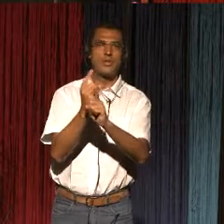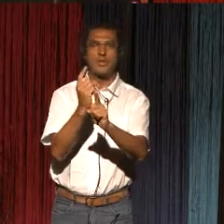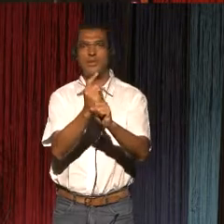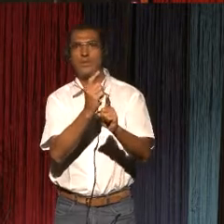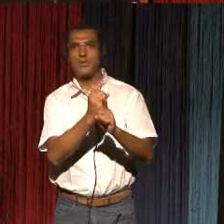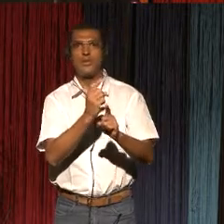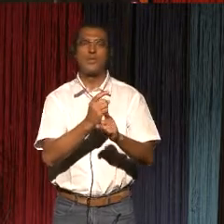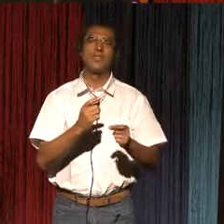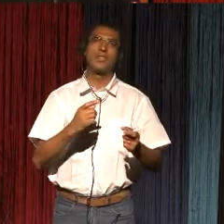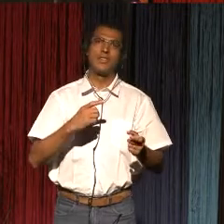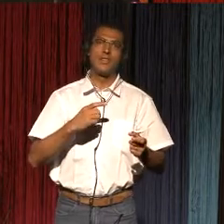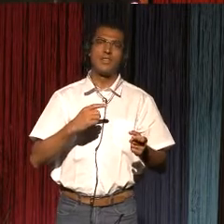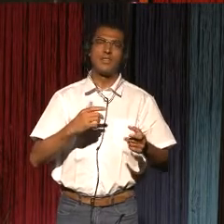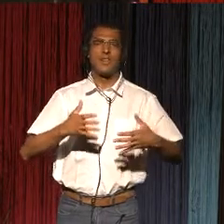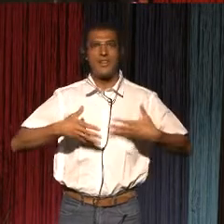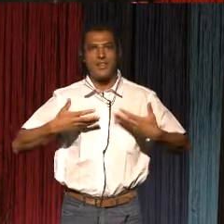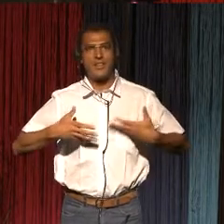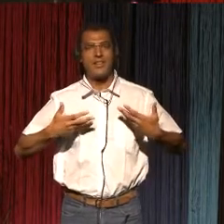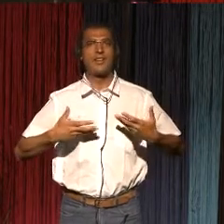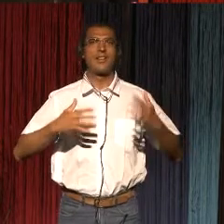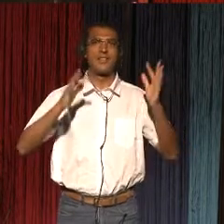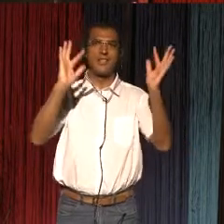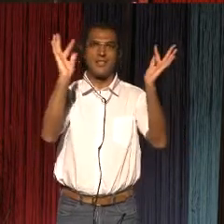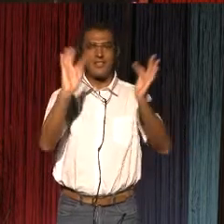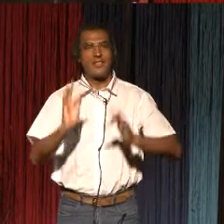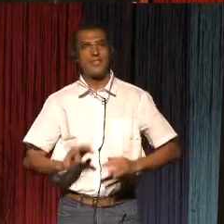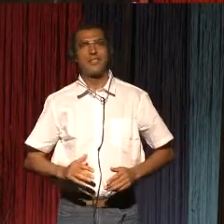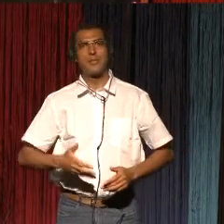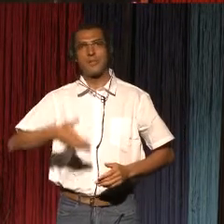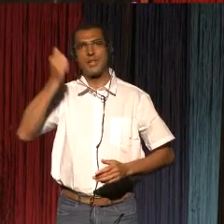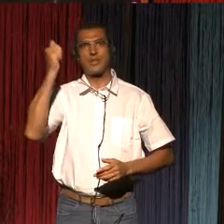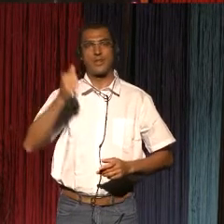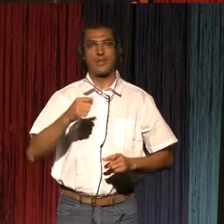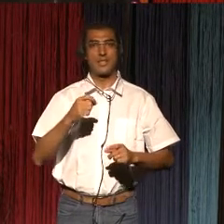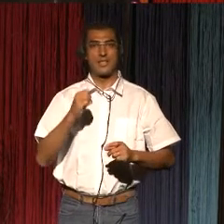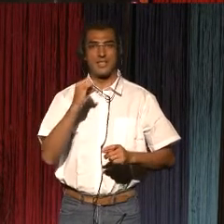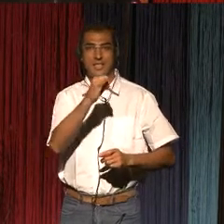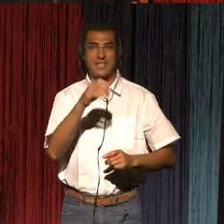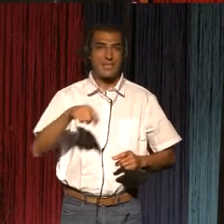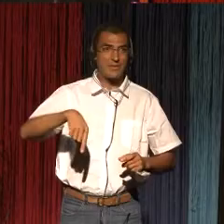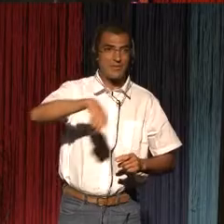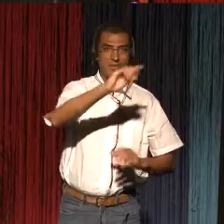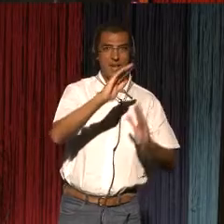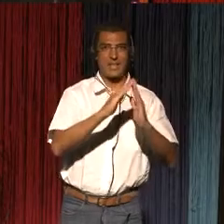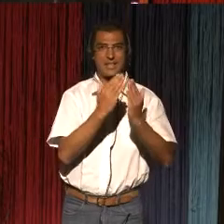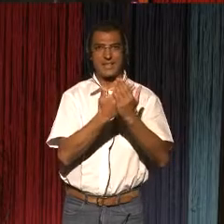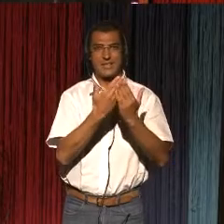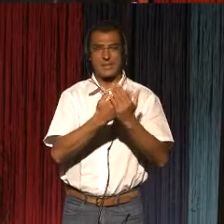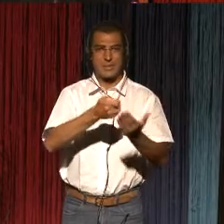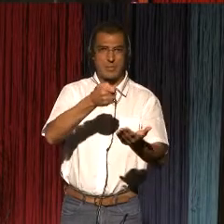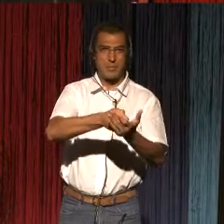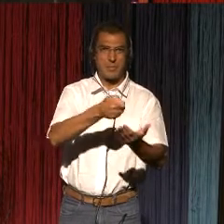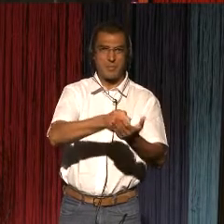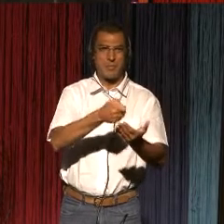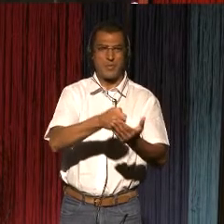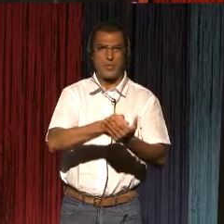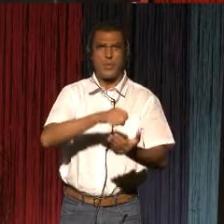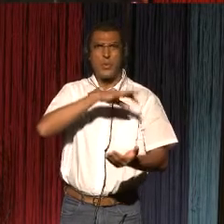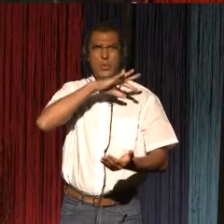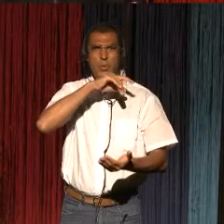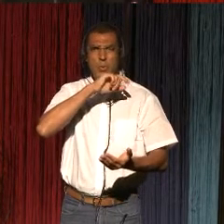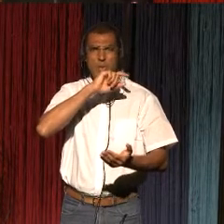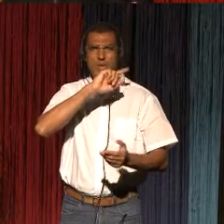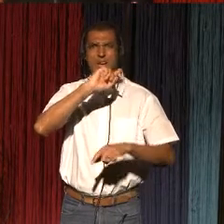evidências de terem a hiperatividade induzida pelo estresse. A gente não pode empurrar então a instrução formal na